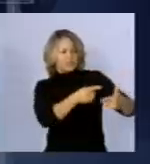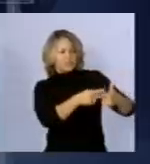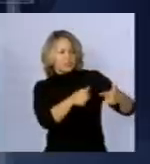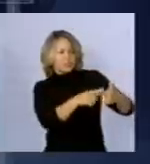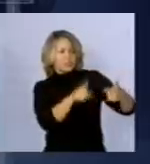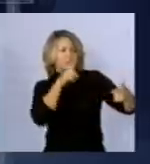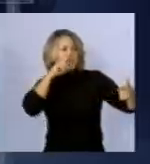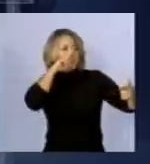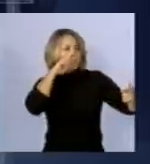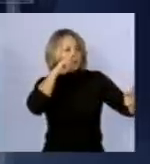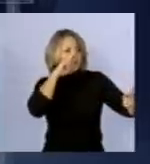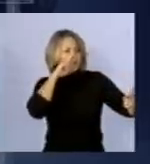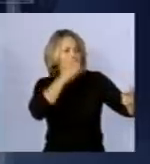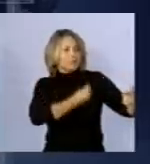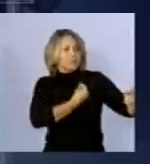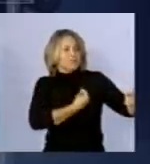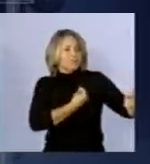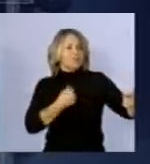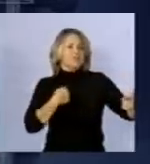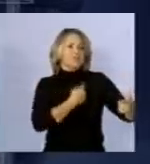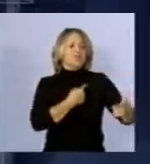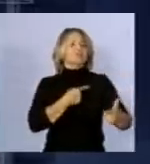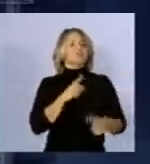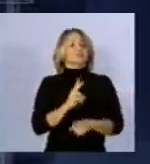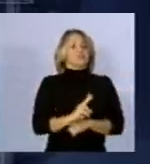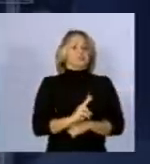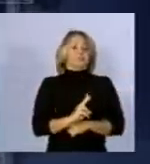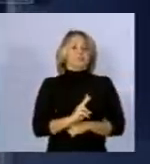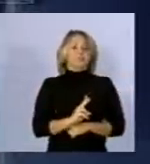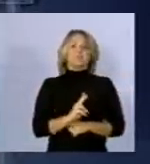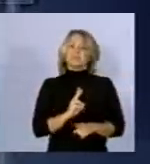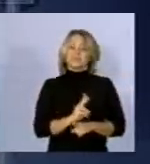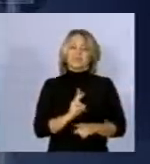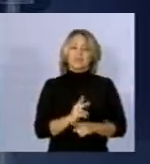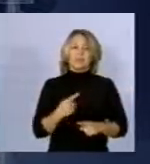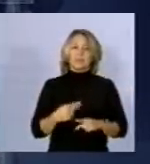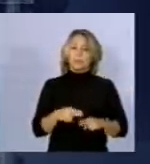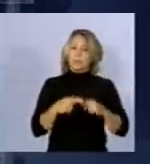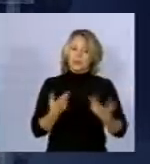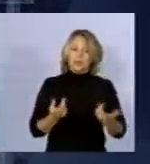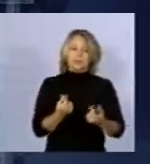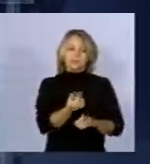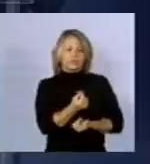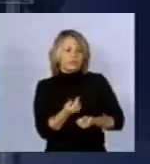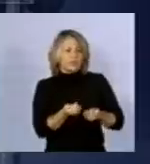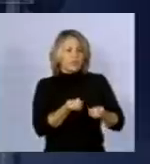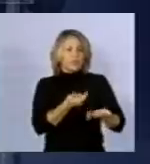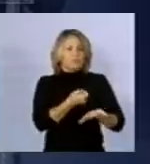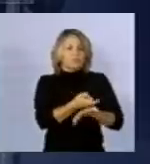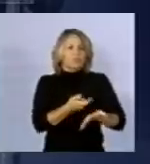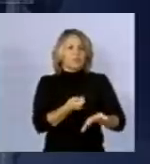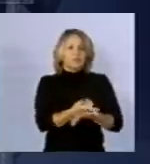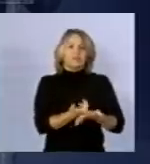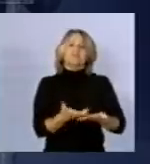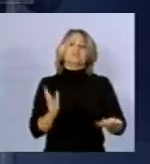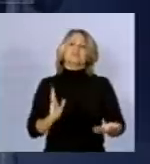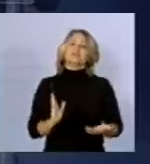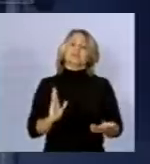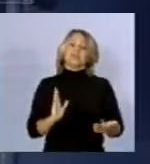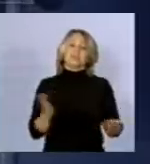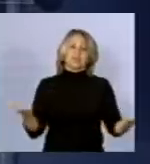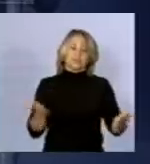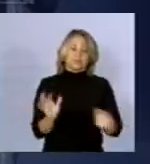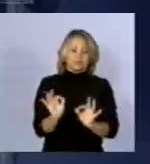Evidente manter uma posição inerte por causa de custos econômicos eh que são sempre eh